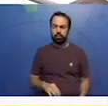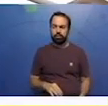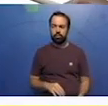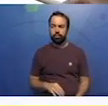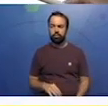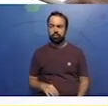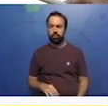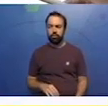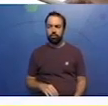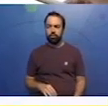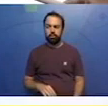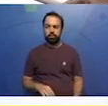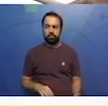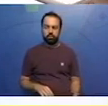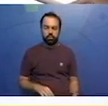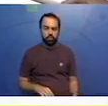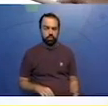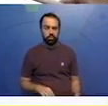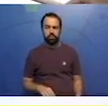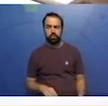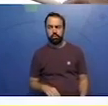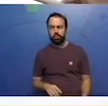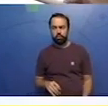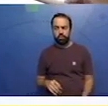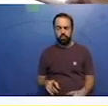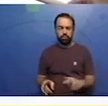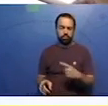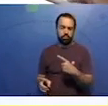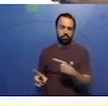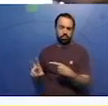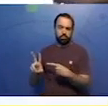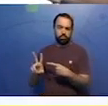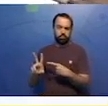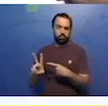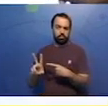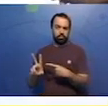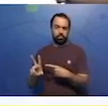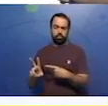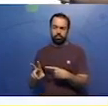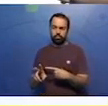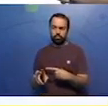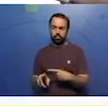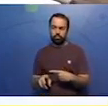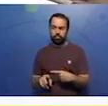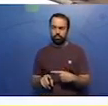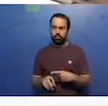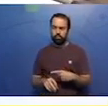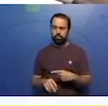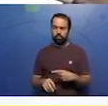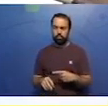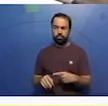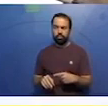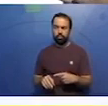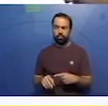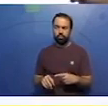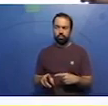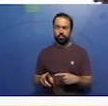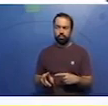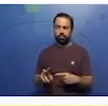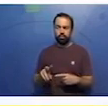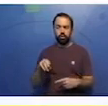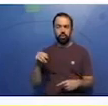aqui, ó. Precisava saber se ele tivesse aqui o ponteiro das horas, 2 horas, se fosse da manhã, na